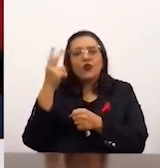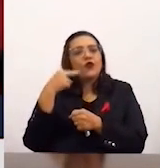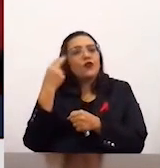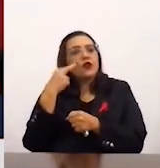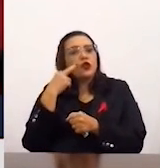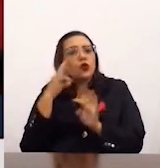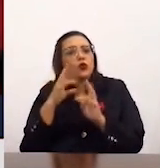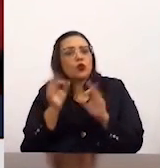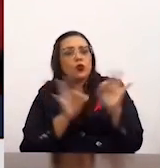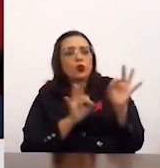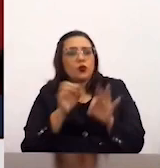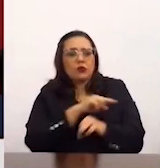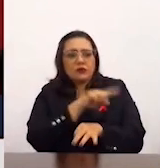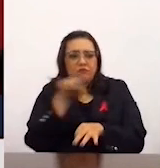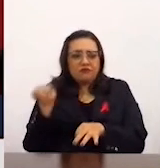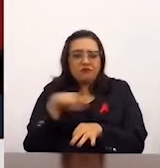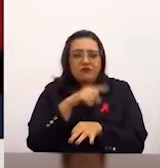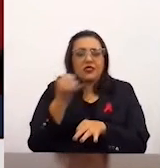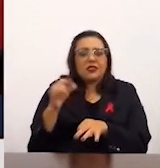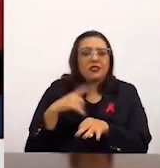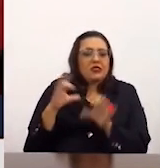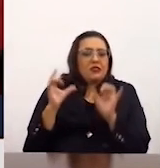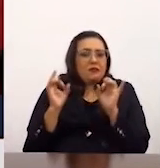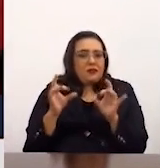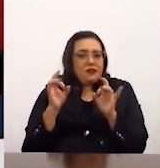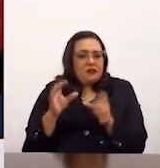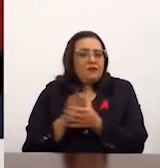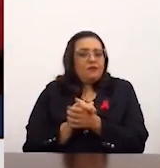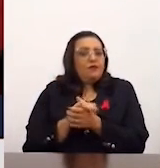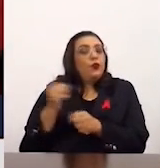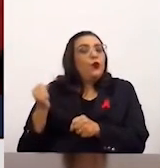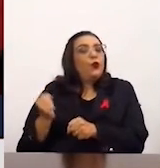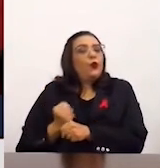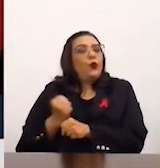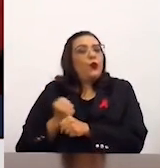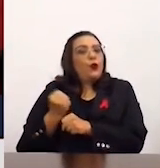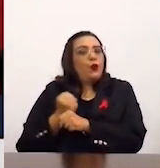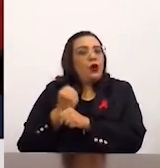que efetivamente participaram dessa construção dessa lei.